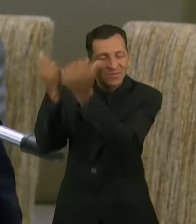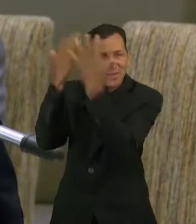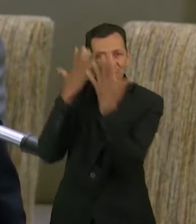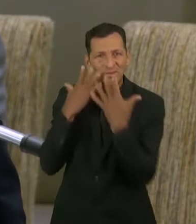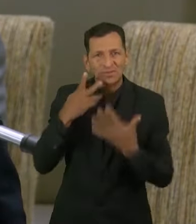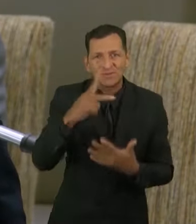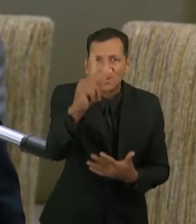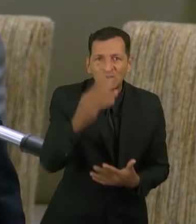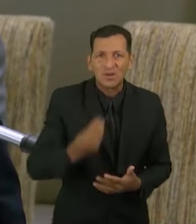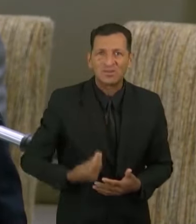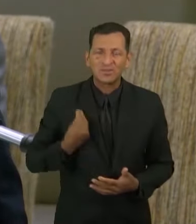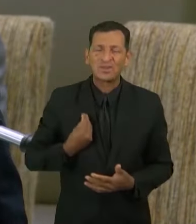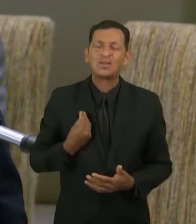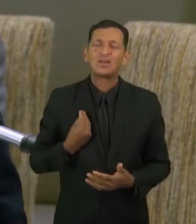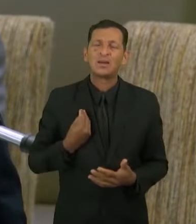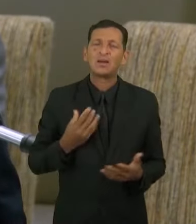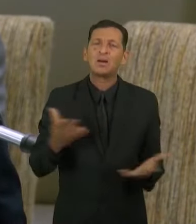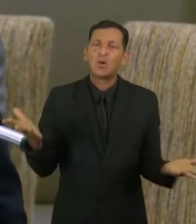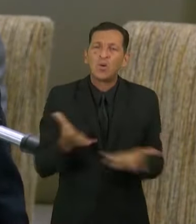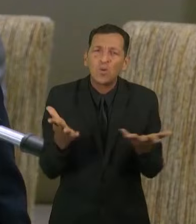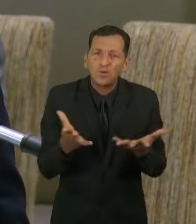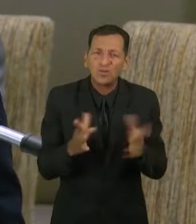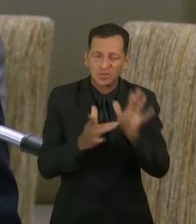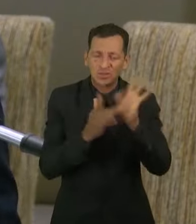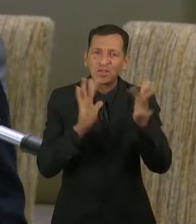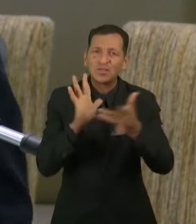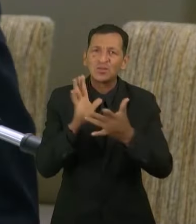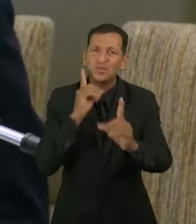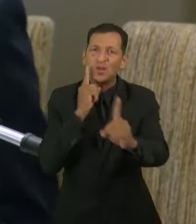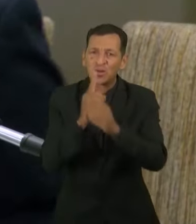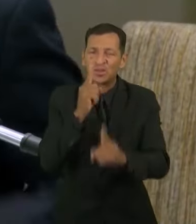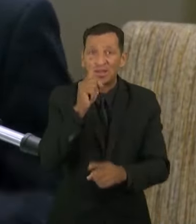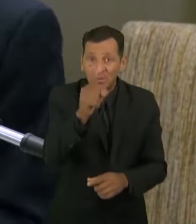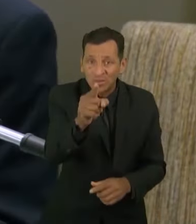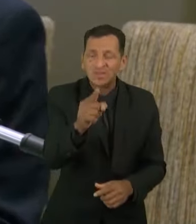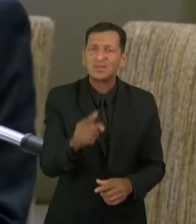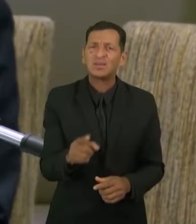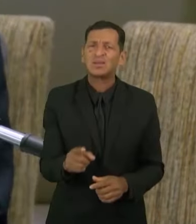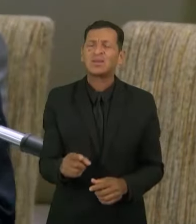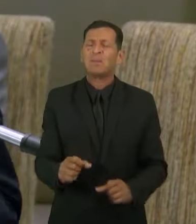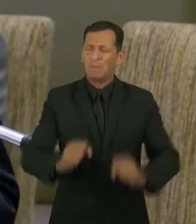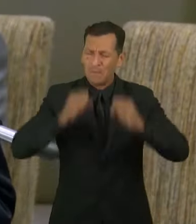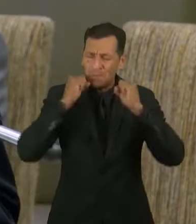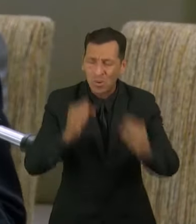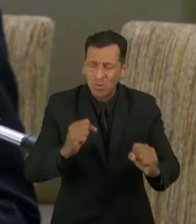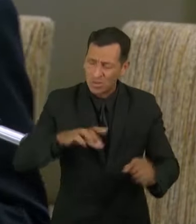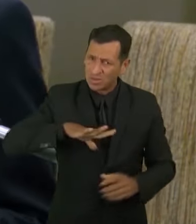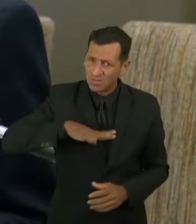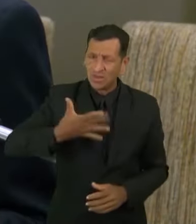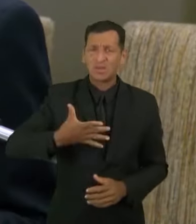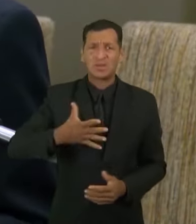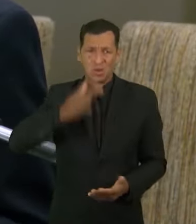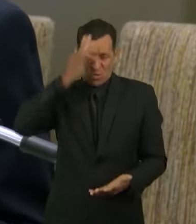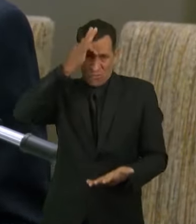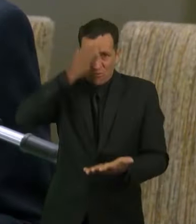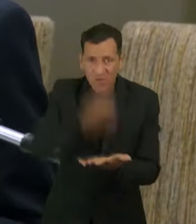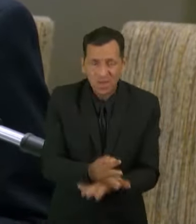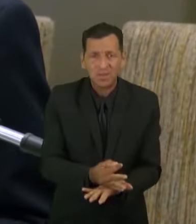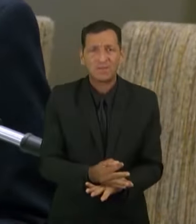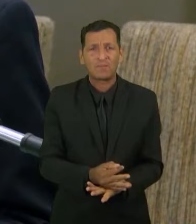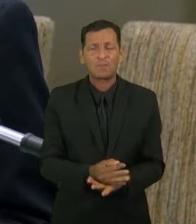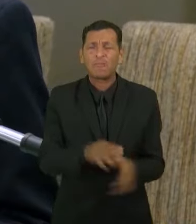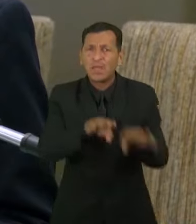vai ser alcançada, restaurada, curada. Oh, aleluia! Aquela mulher é